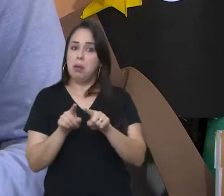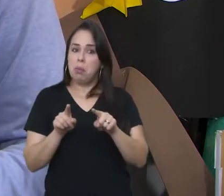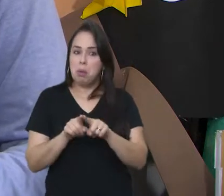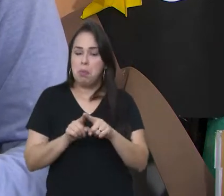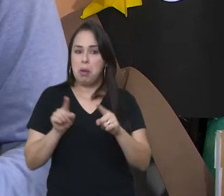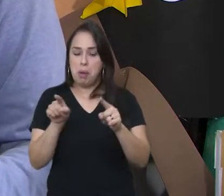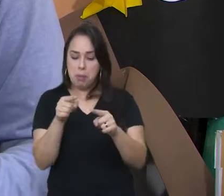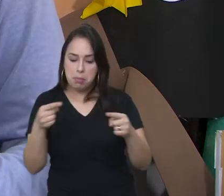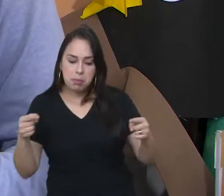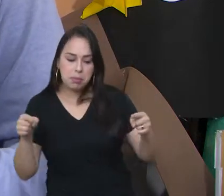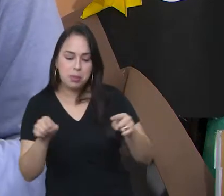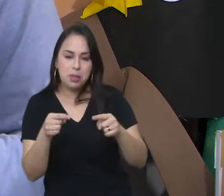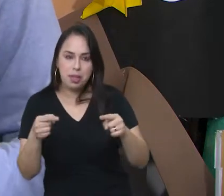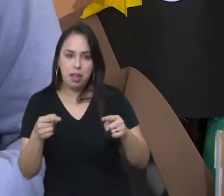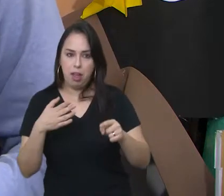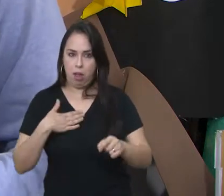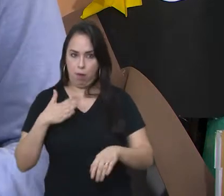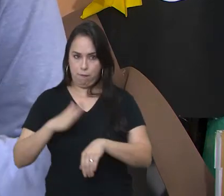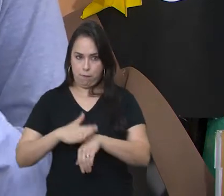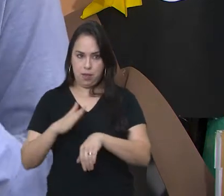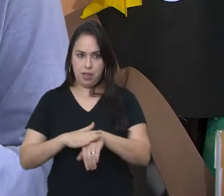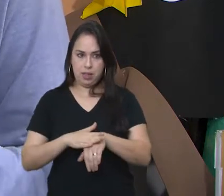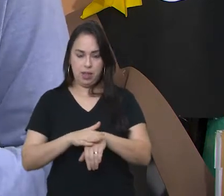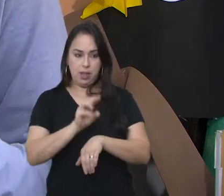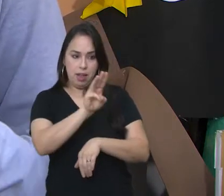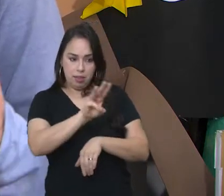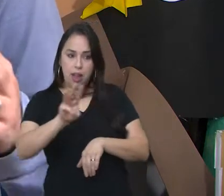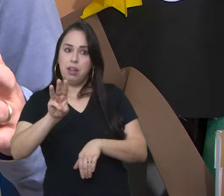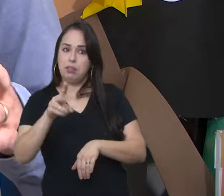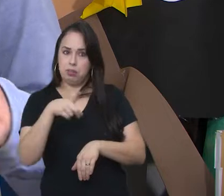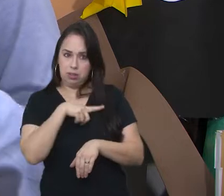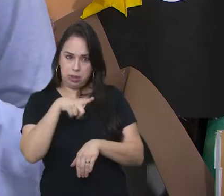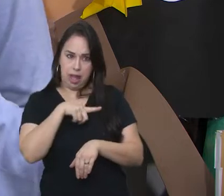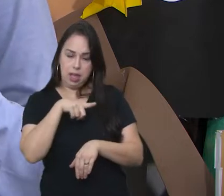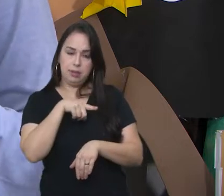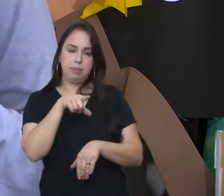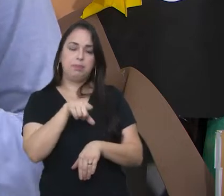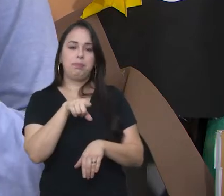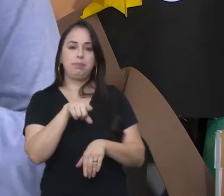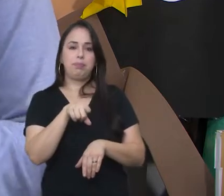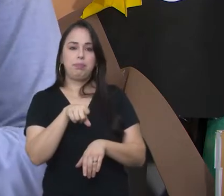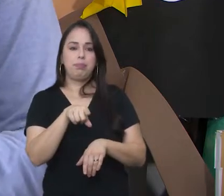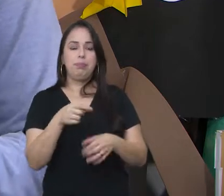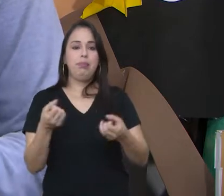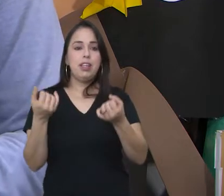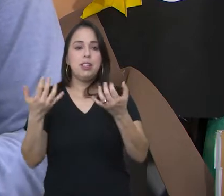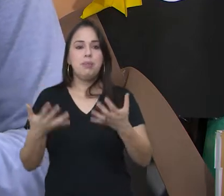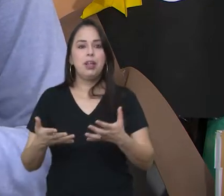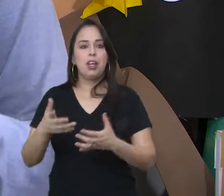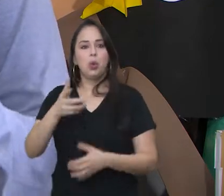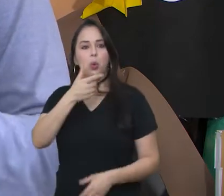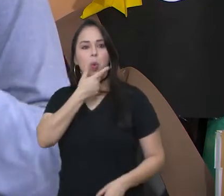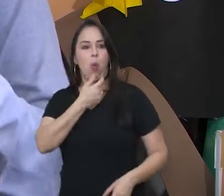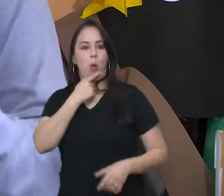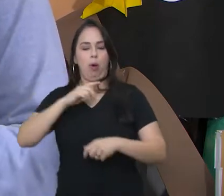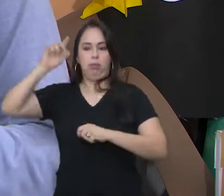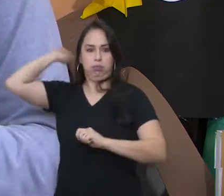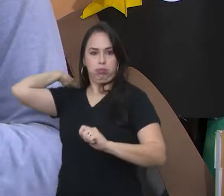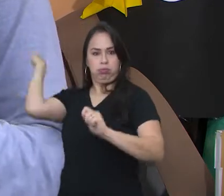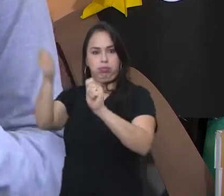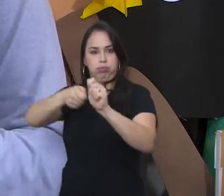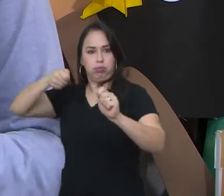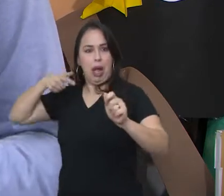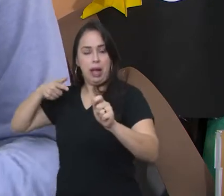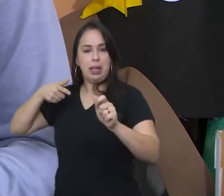Que é do Muriqui, que tá lá no meu canal, não sei se chegou a ver, e aí ele fala desse caçador, né, que quer